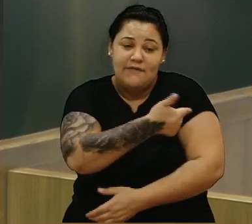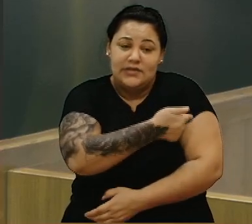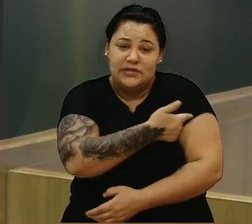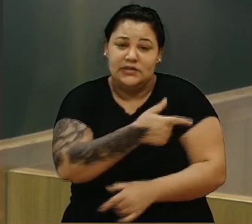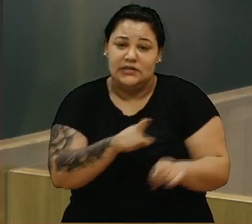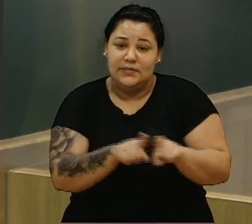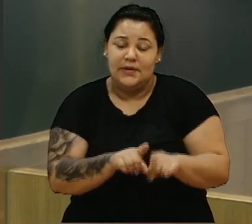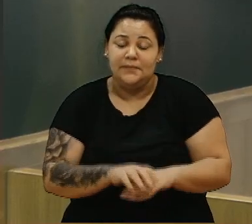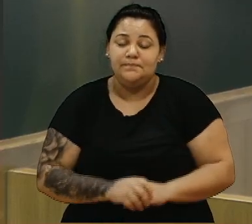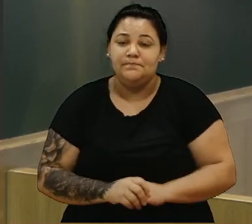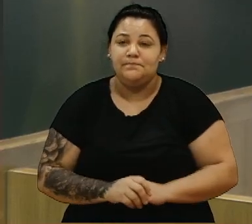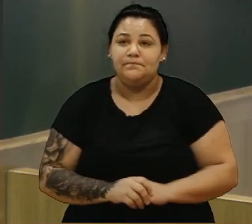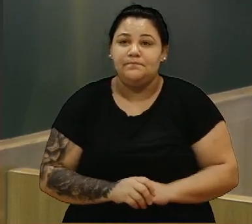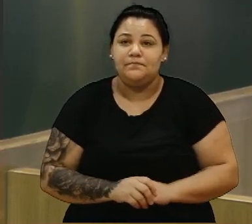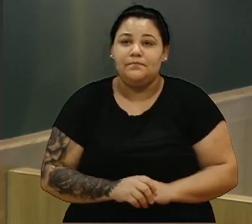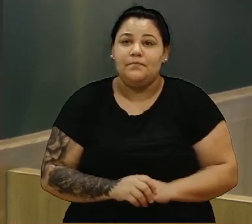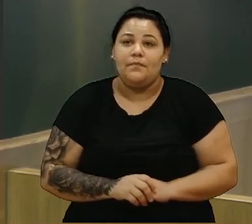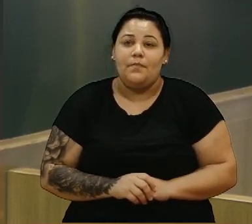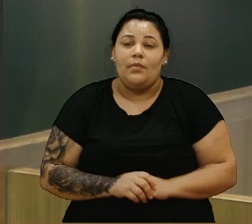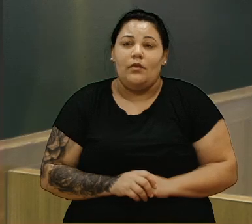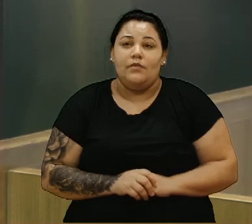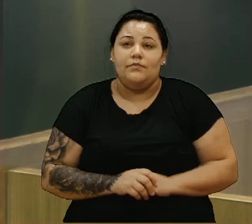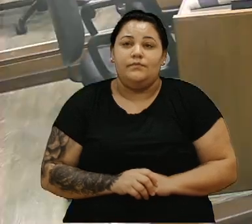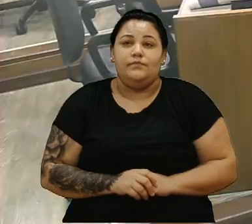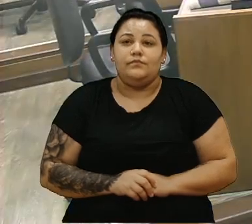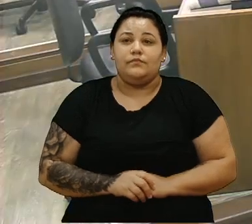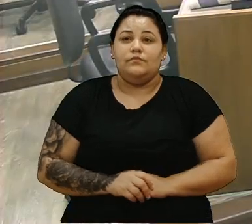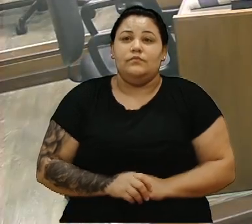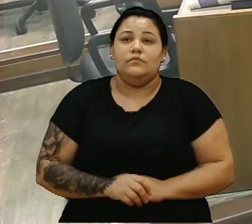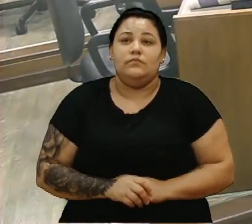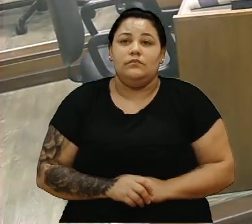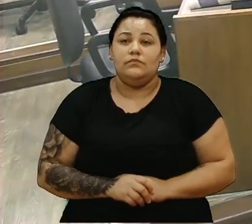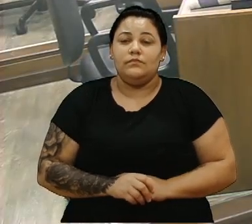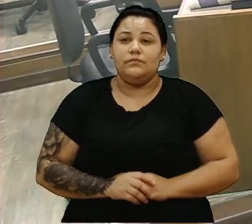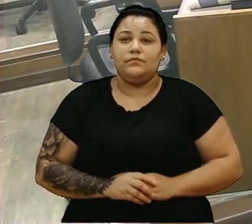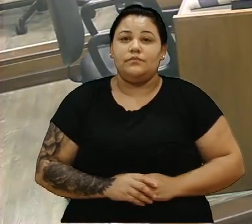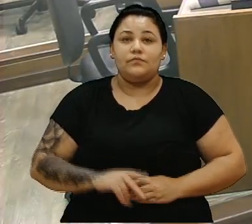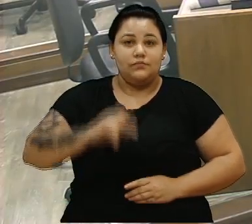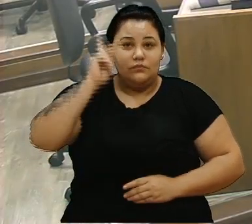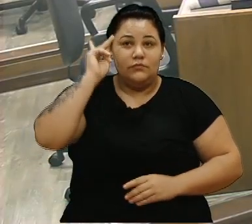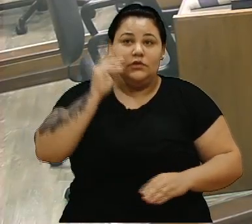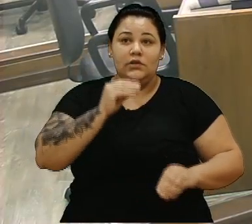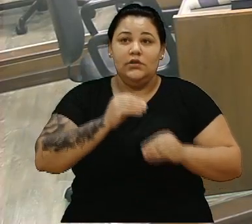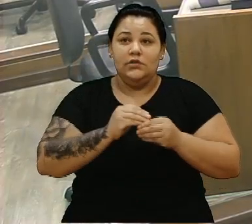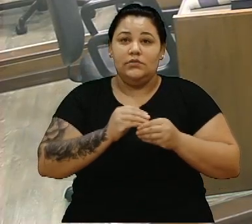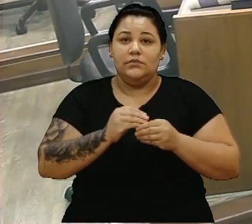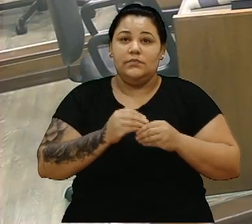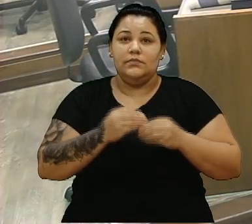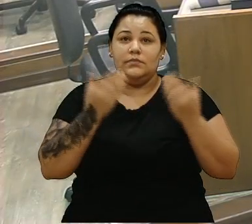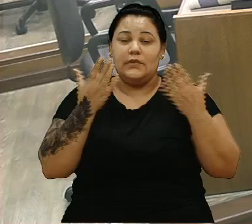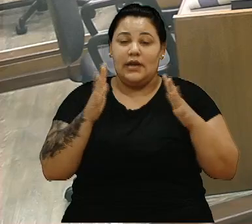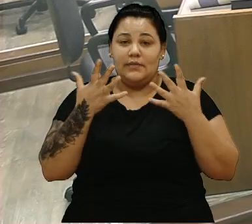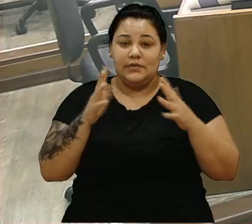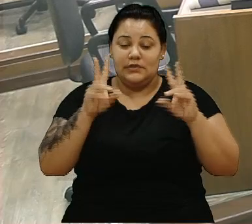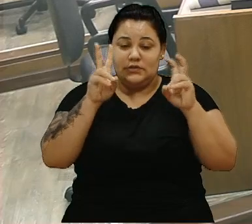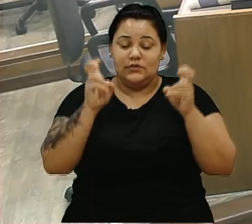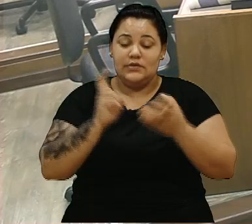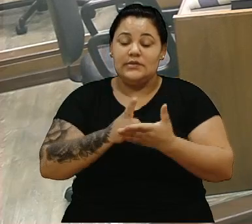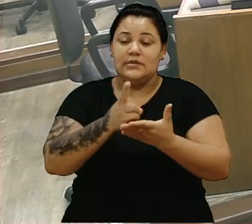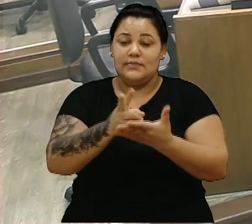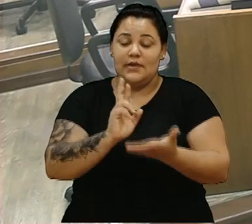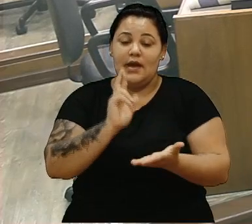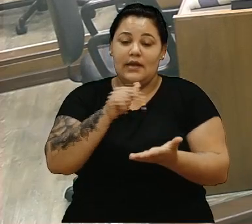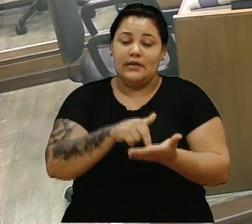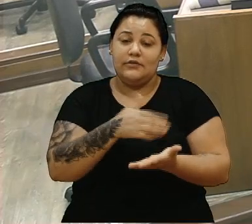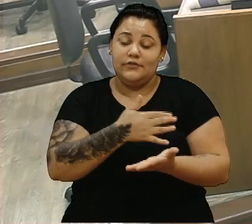alguém tinha pedido a parte? Sim, sua parte, vereador Iaco. Parabéns por trazer esse tema que vai ser sempre a nossa realidade. Só